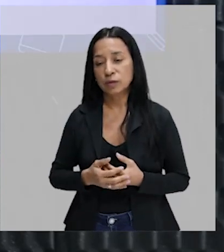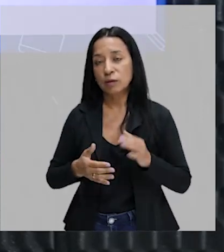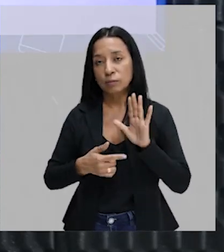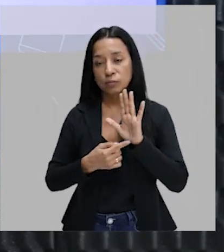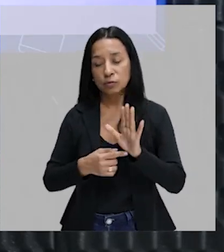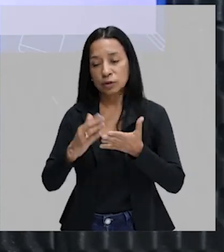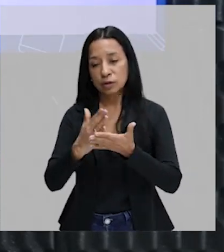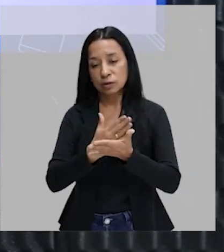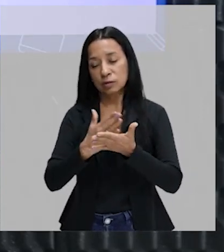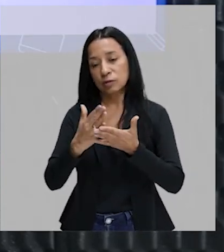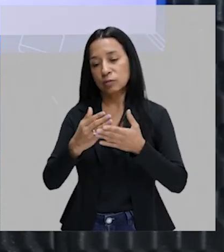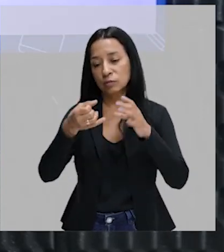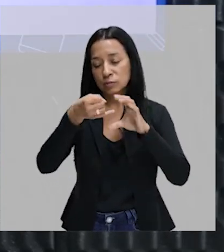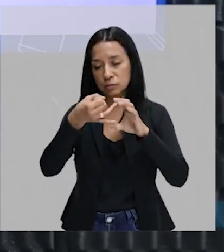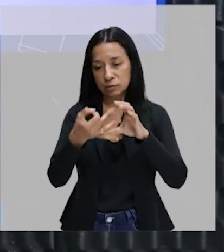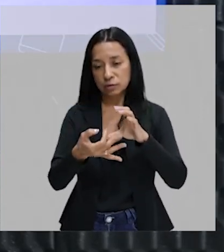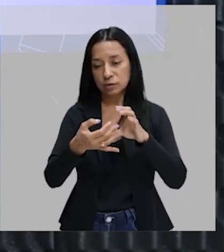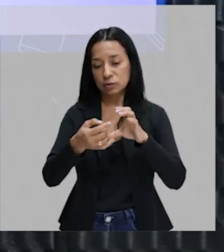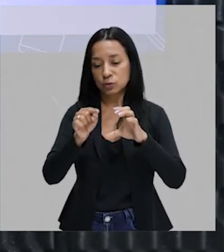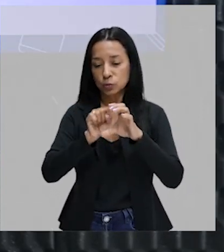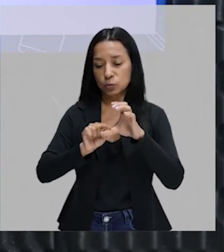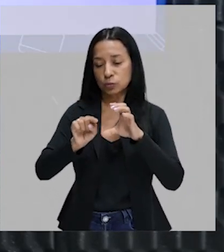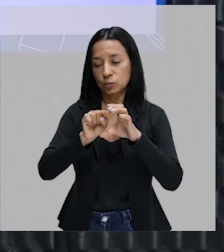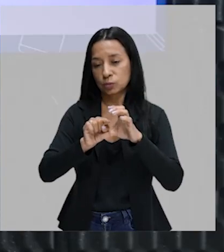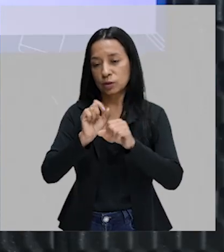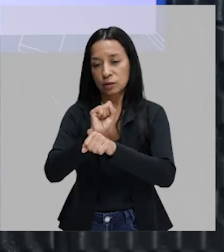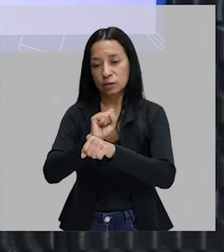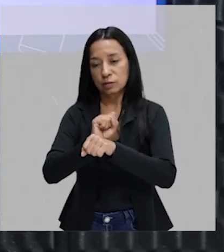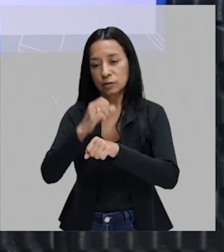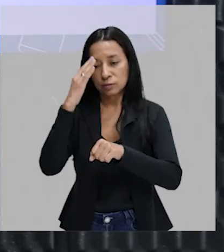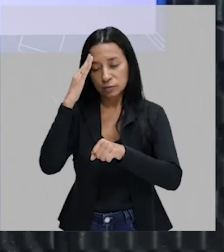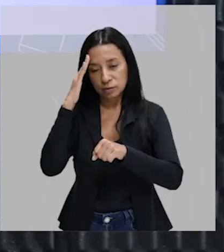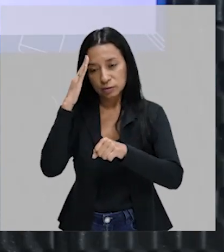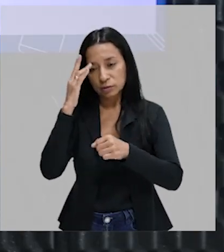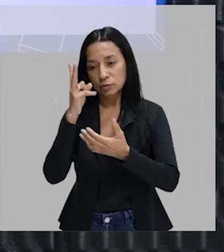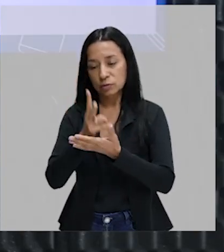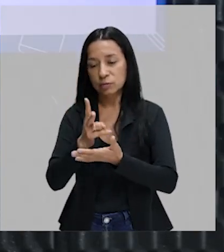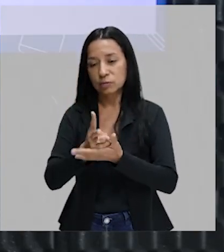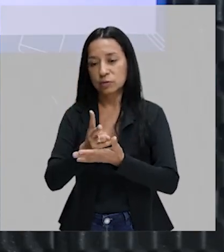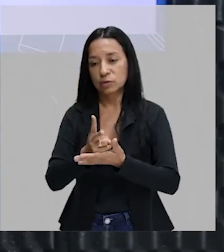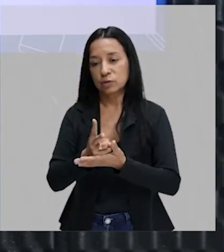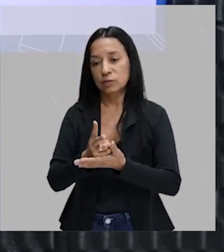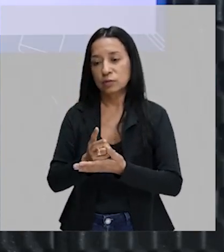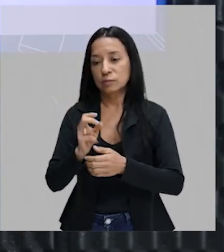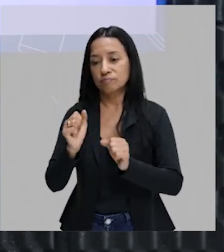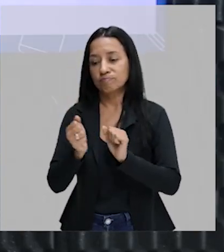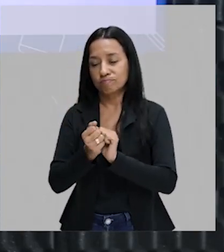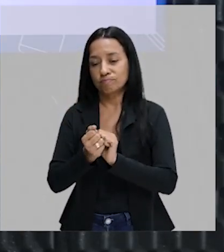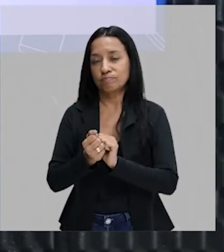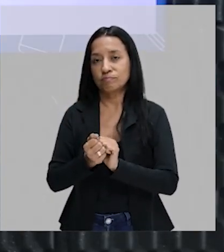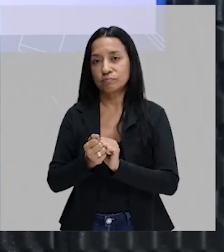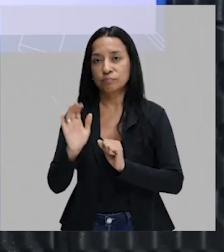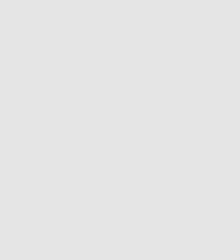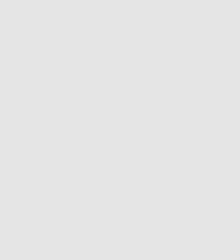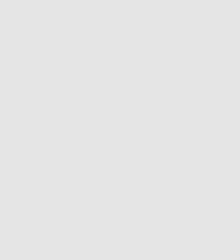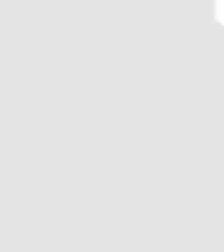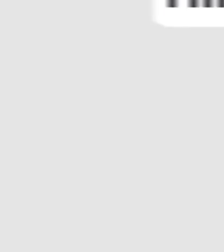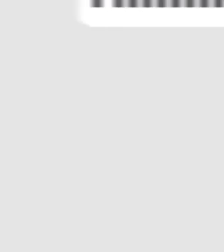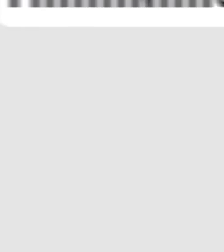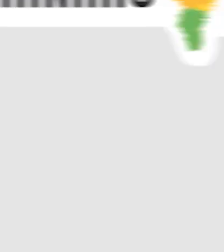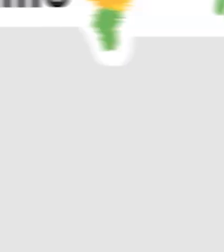características do núcleo. Espero que vocês tenham entendido, tá? E continue conosco. Até a próxima. Tchau, tchau.